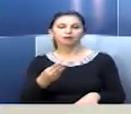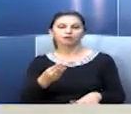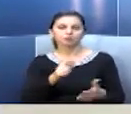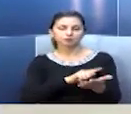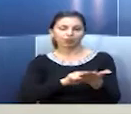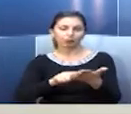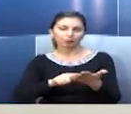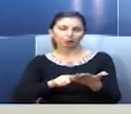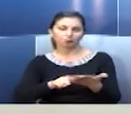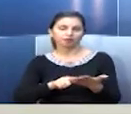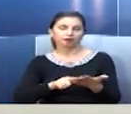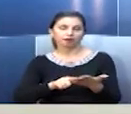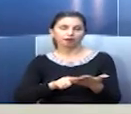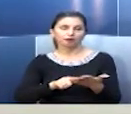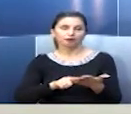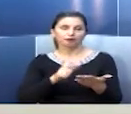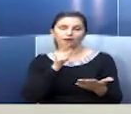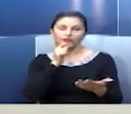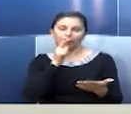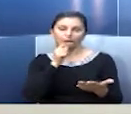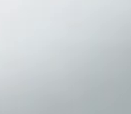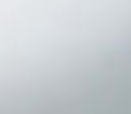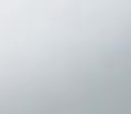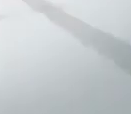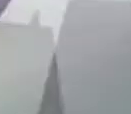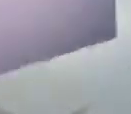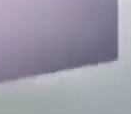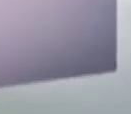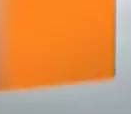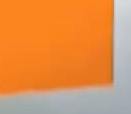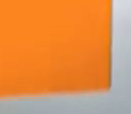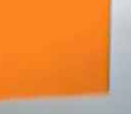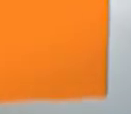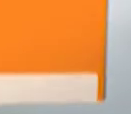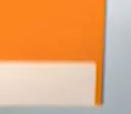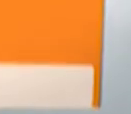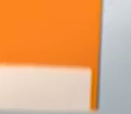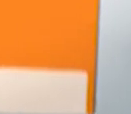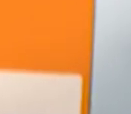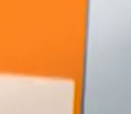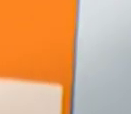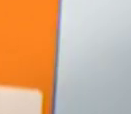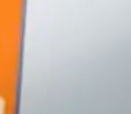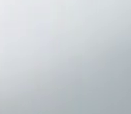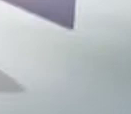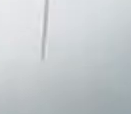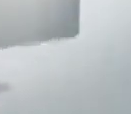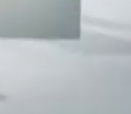Lagoas. É isso que eu tinha para esse espaço, senhor presidente.